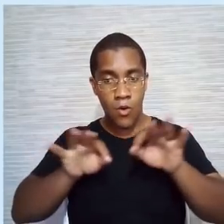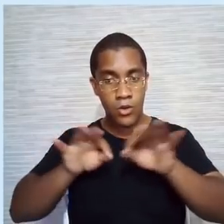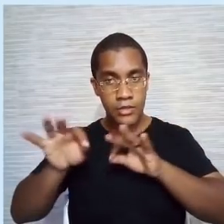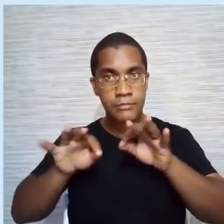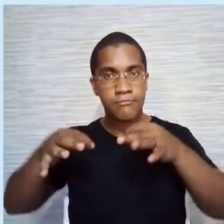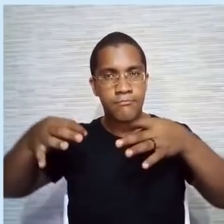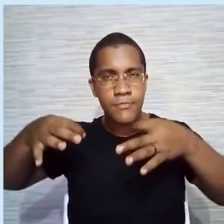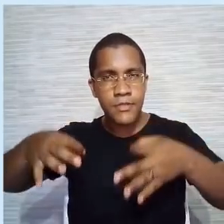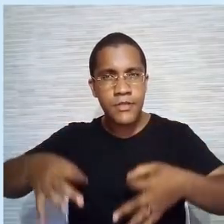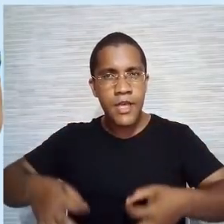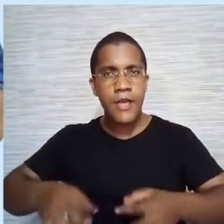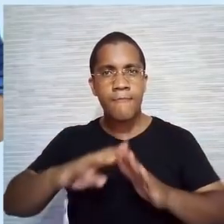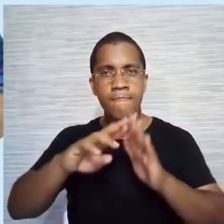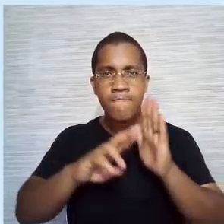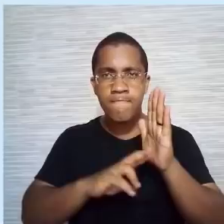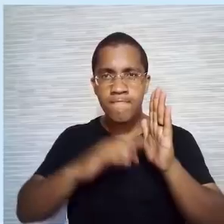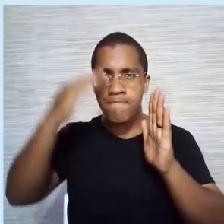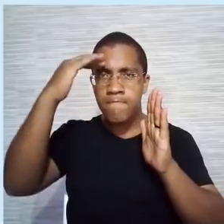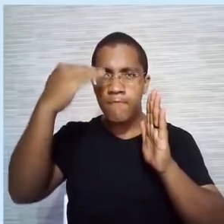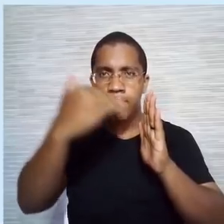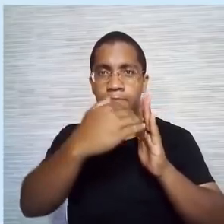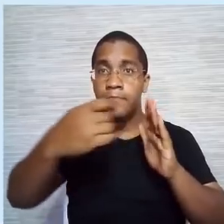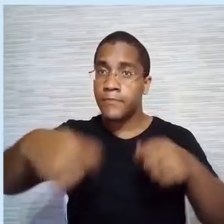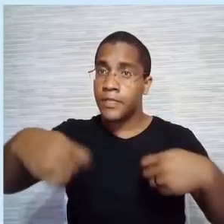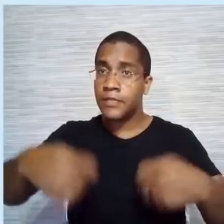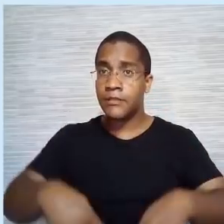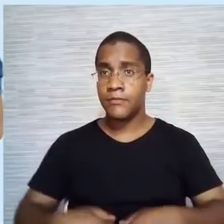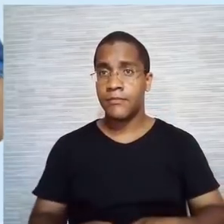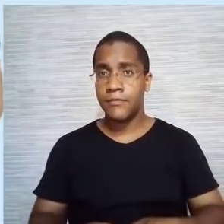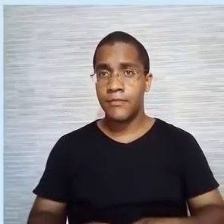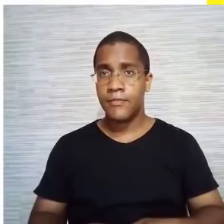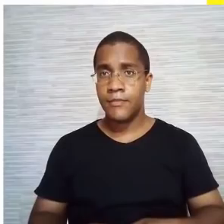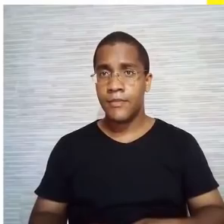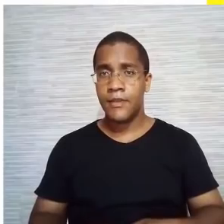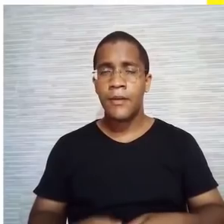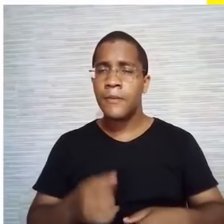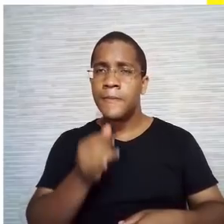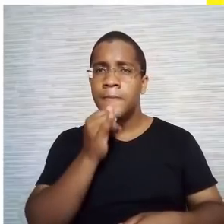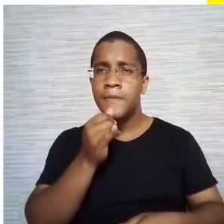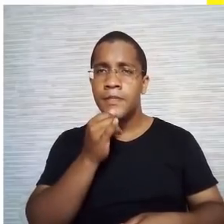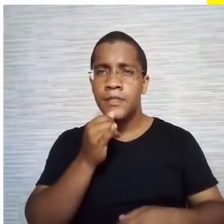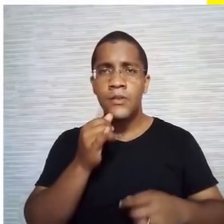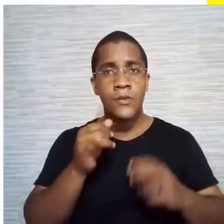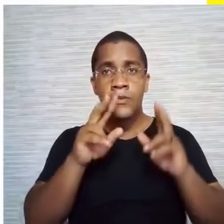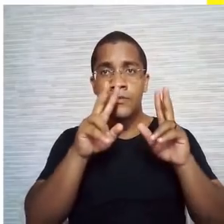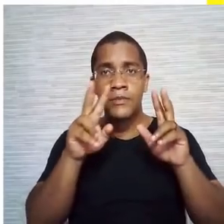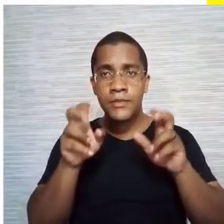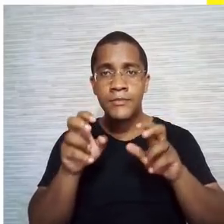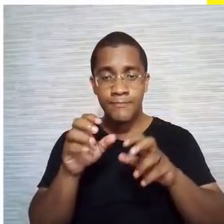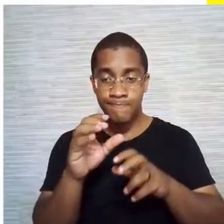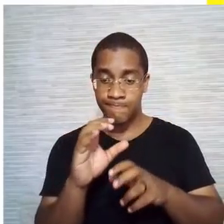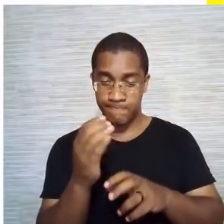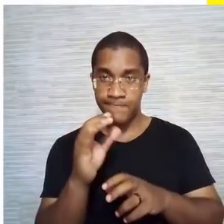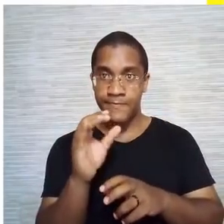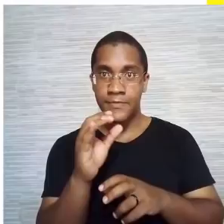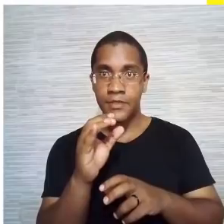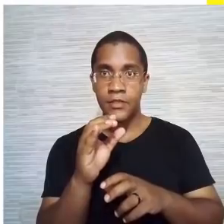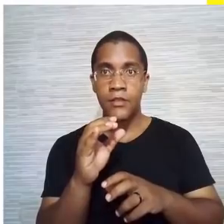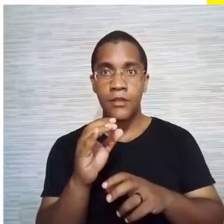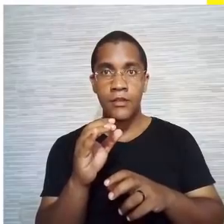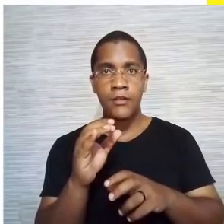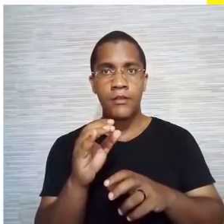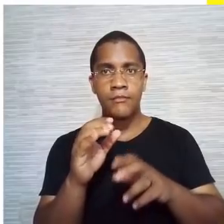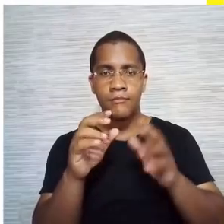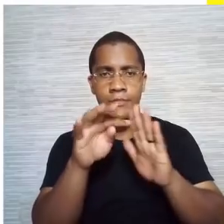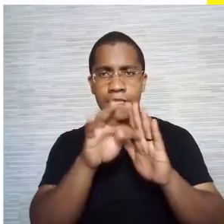preocupação mais formal com a norma gramatical. Por exemplo, os textos de caráter mais científico exigem uma